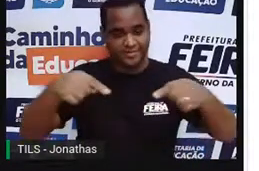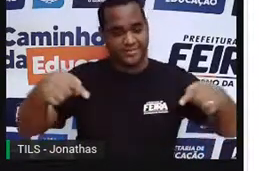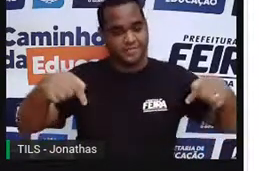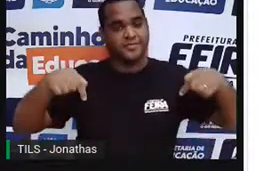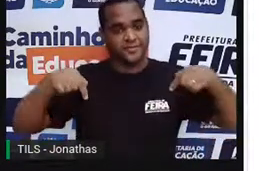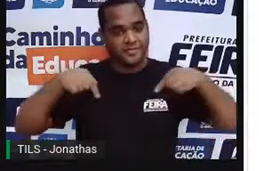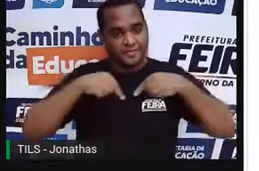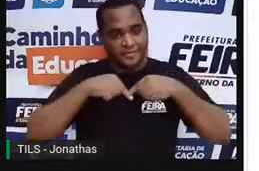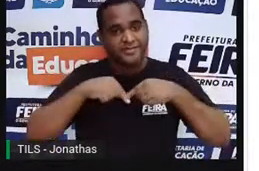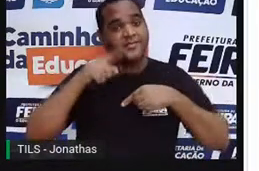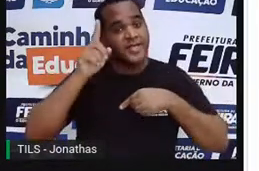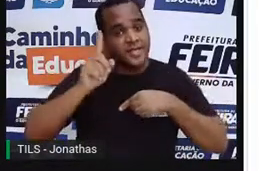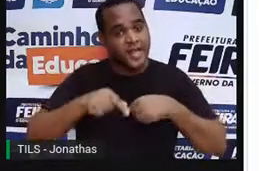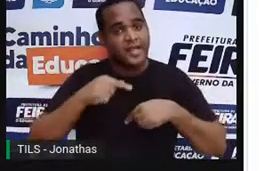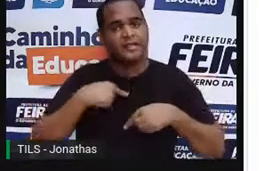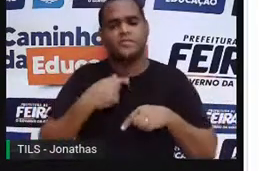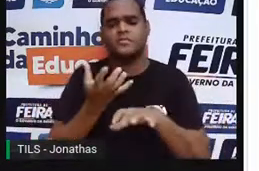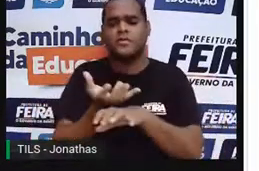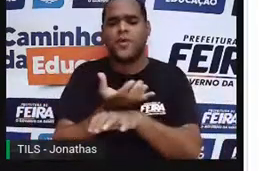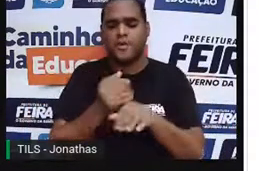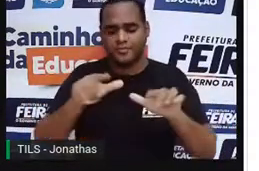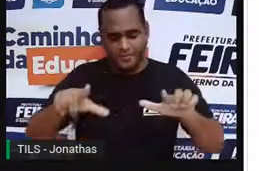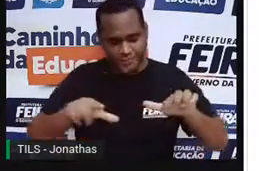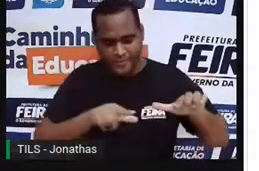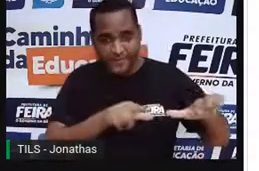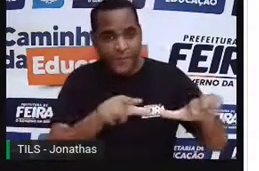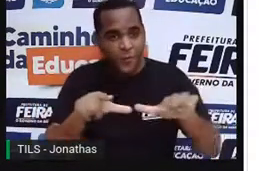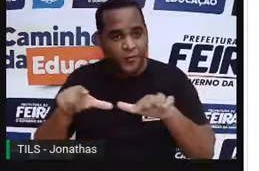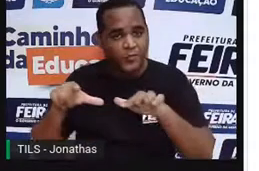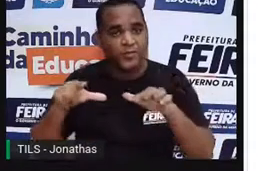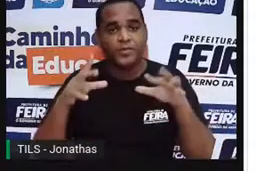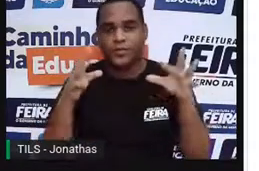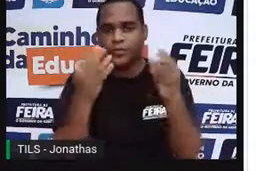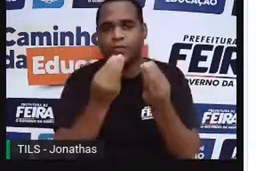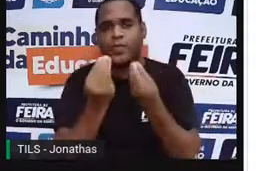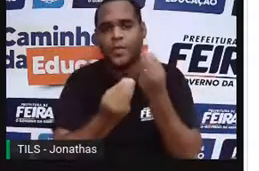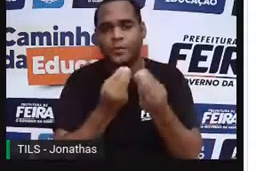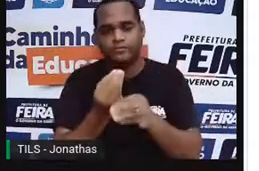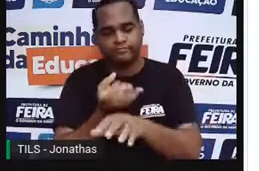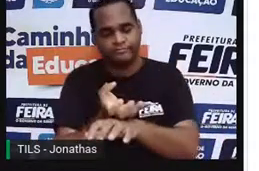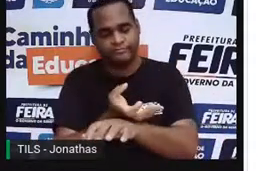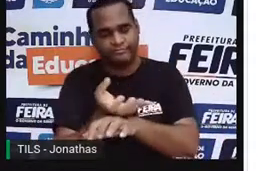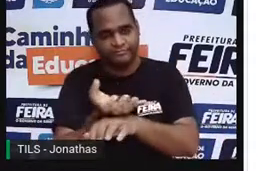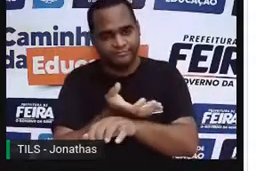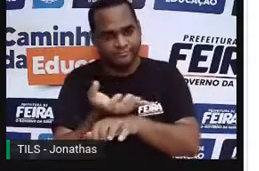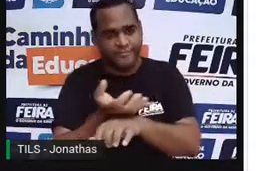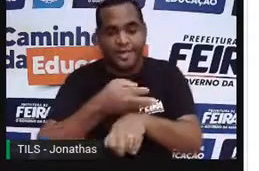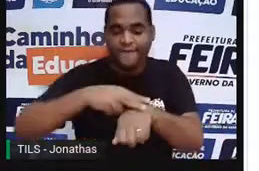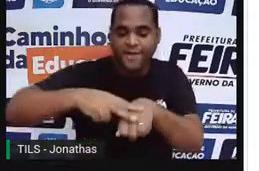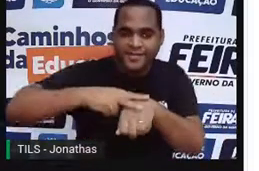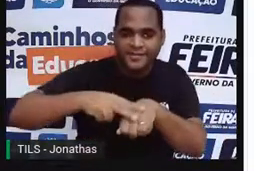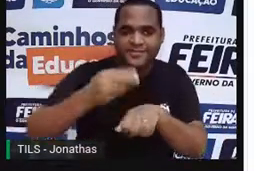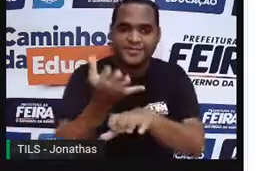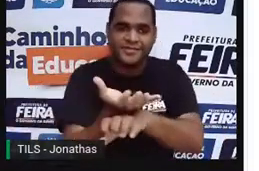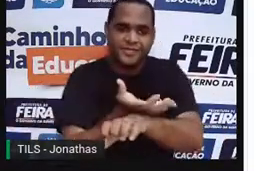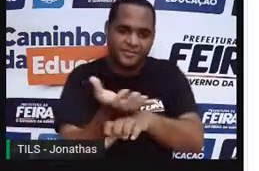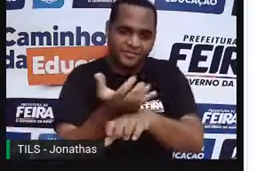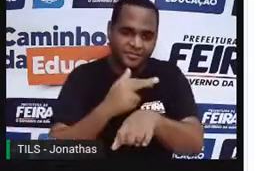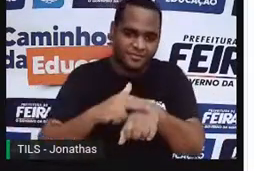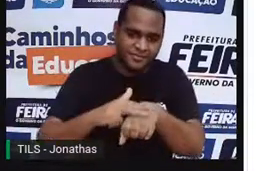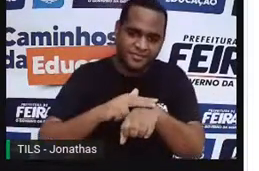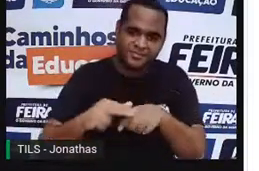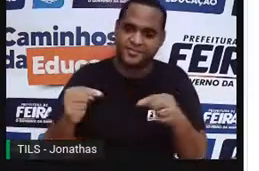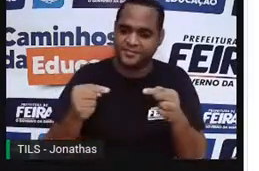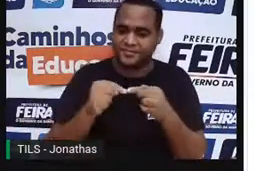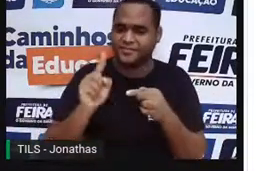vai ser coberto vai ser o chão dele né vai ser colocado gramas e essas essa grama são